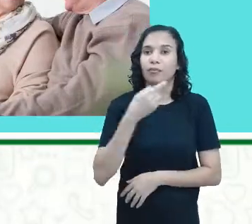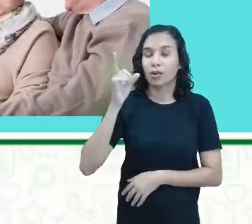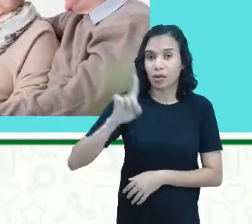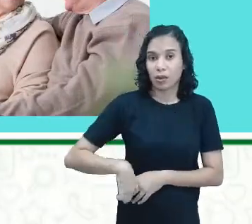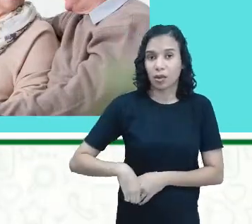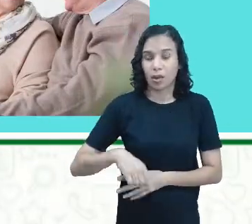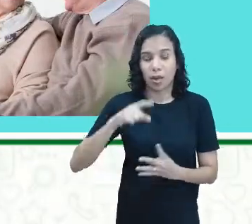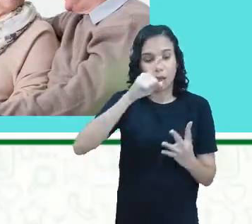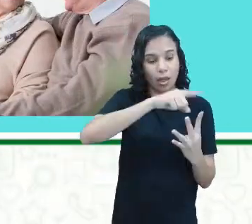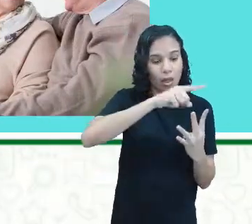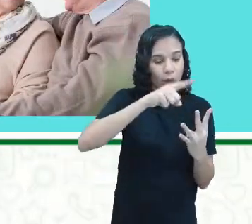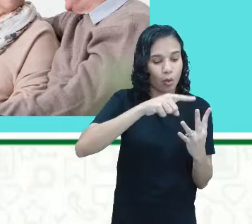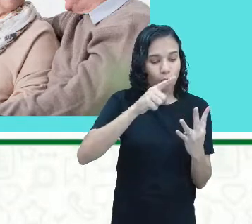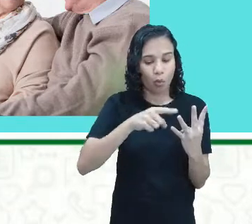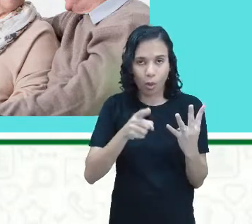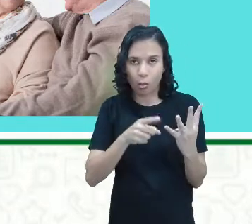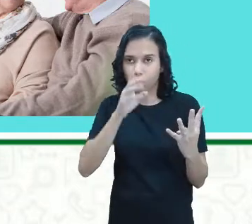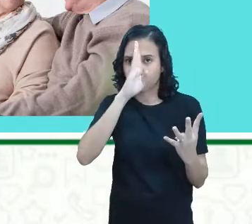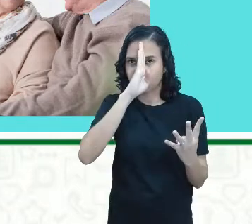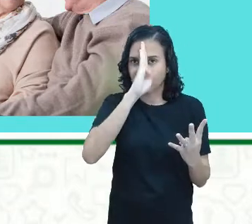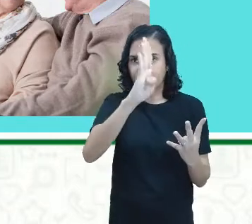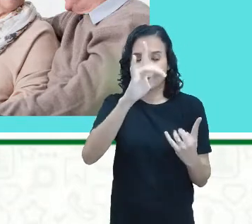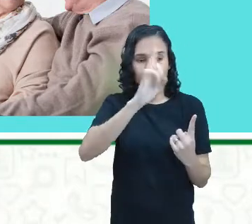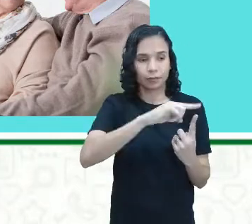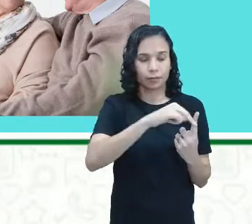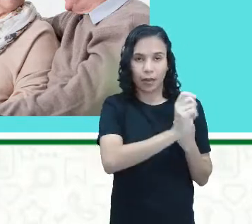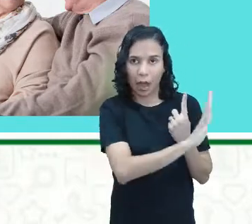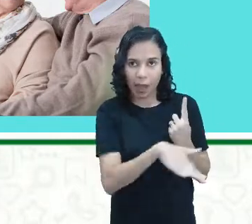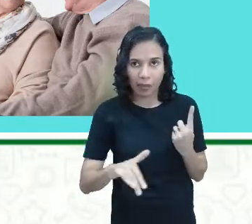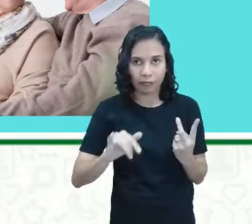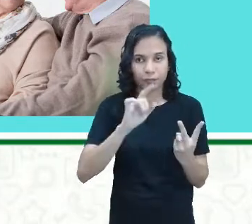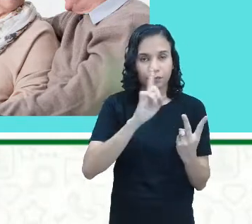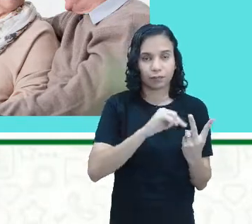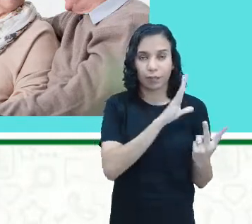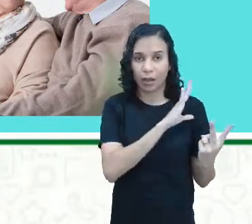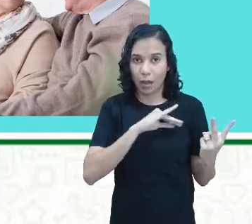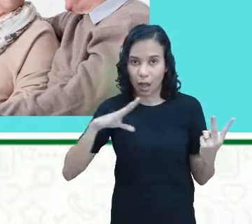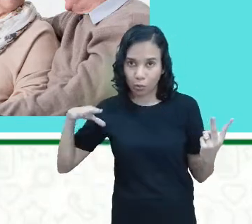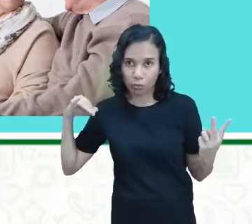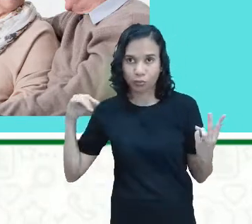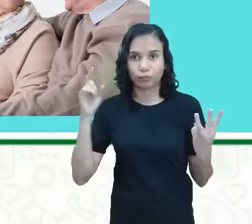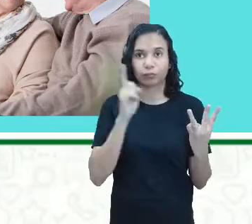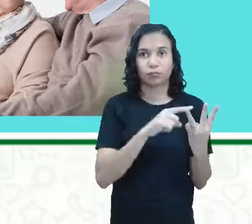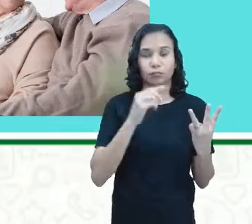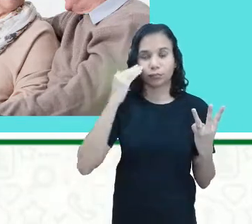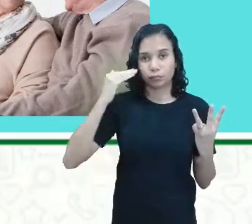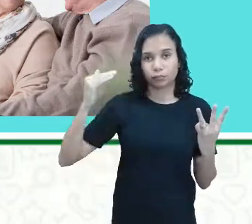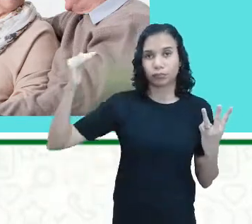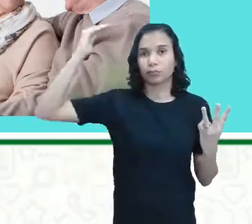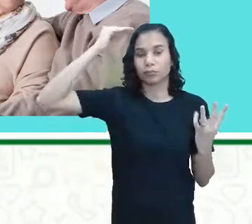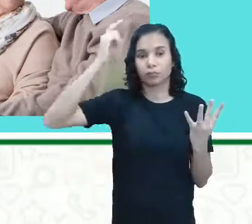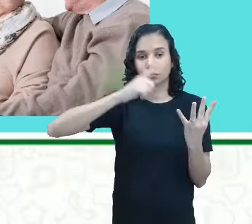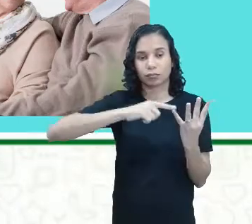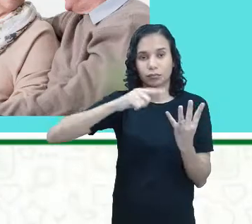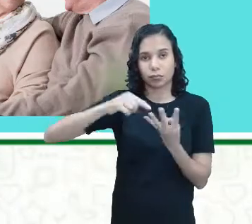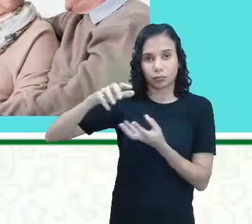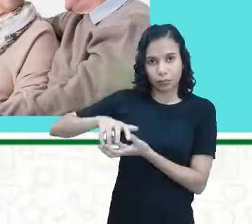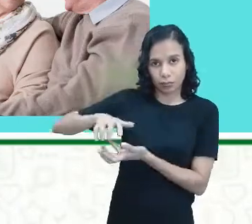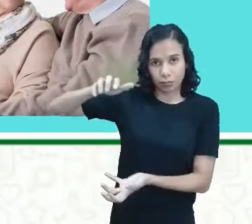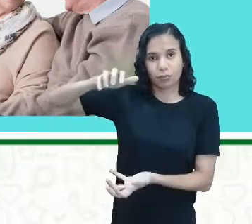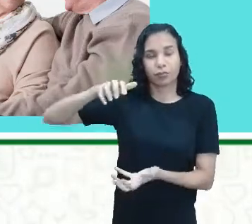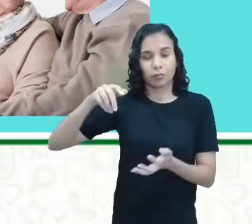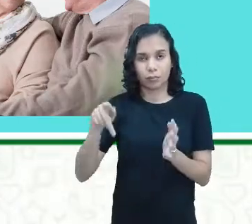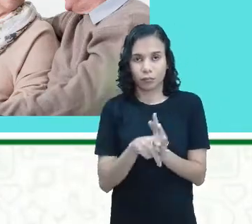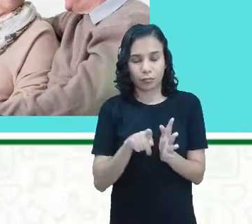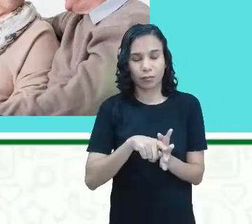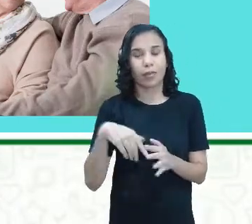as 4 principais fases, né? A infância, a adolescência, idade adulta e velhice.